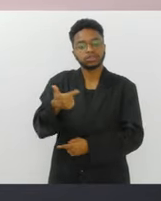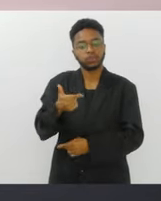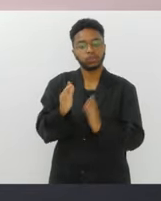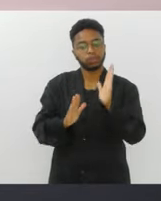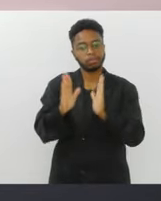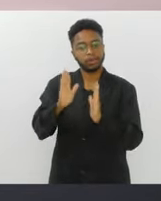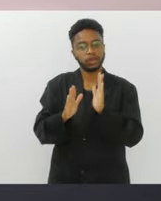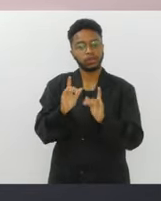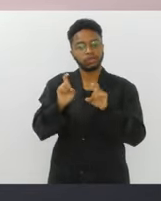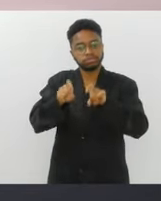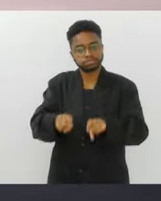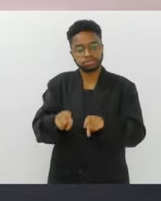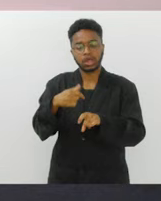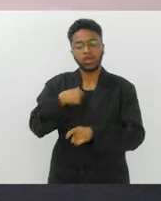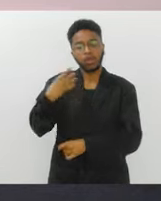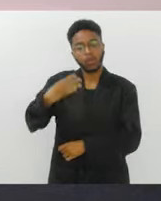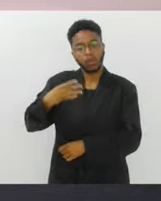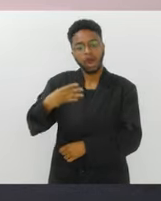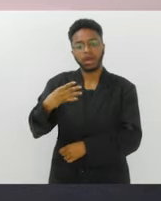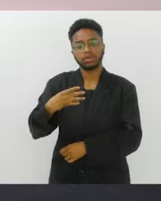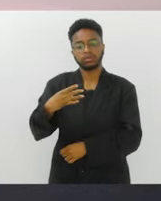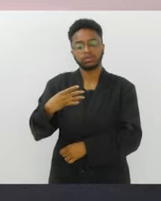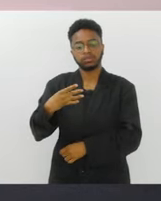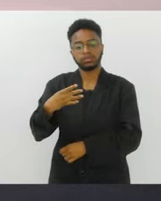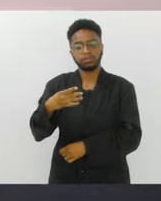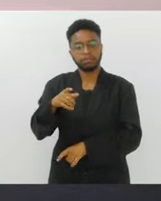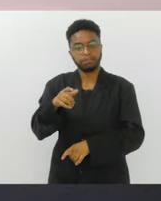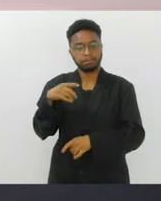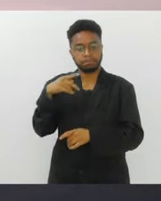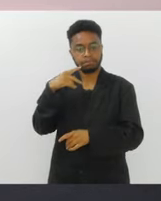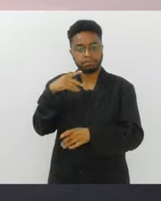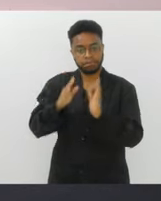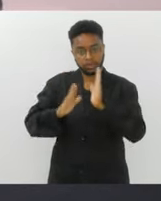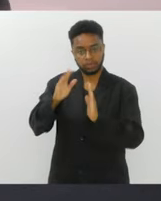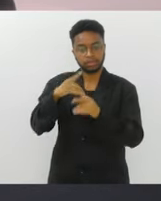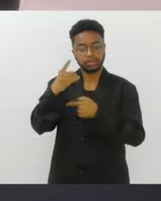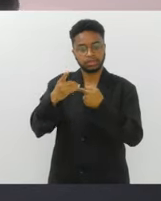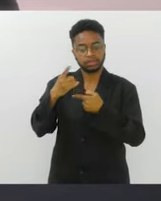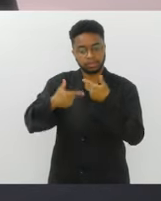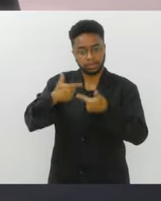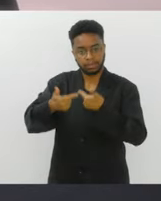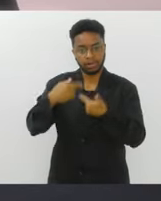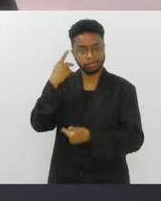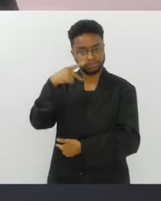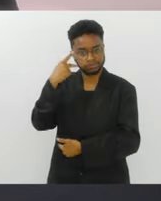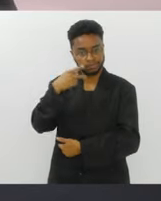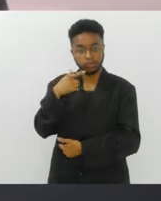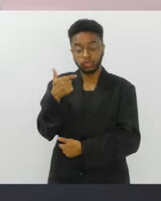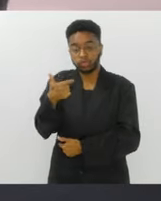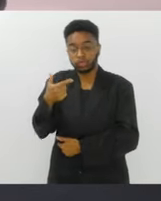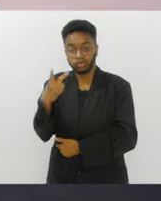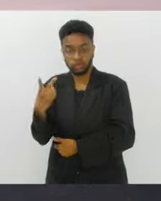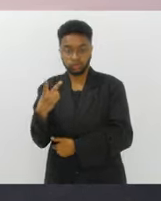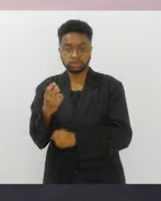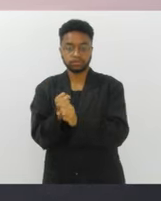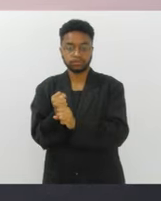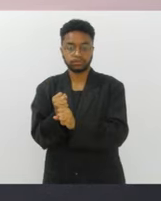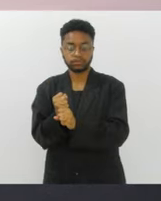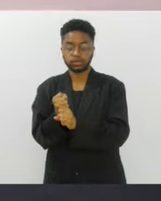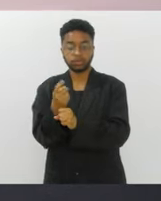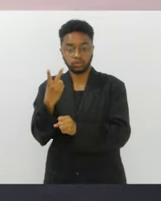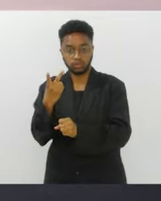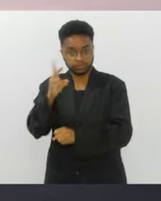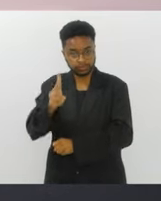legislatura, estou no quarto mandato, 2 de vereador e 2 de deputado, e está essa mesmice de sempre. Eu já não aguento mais